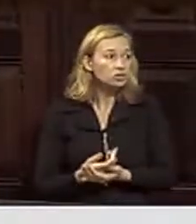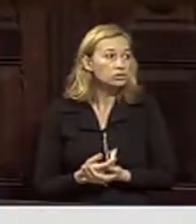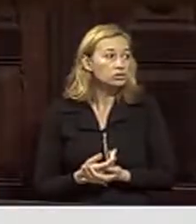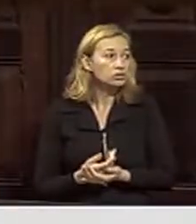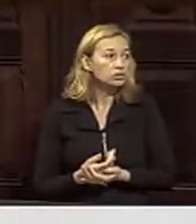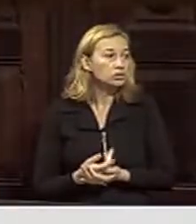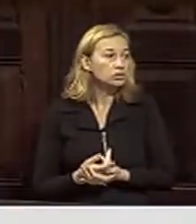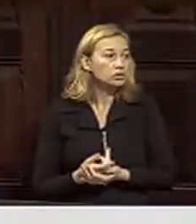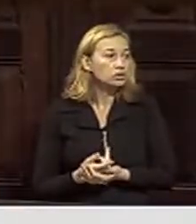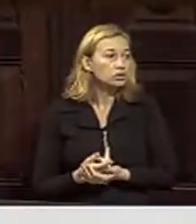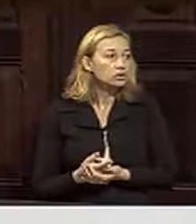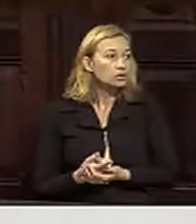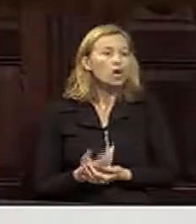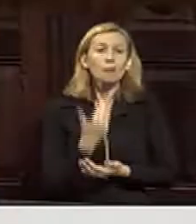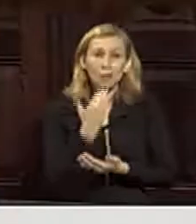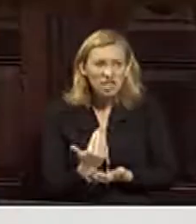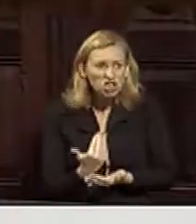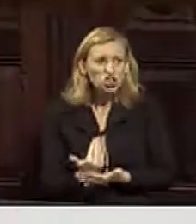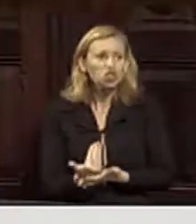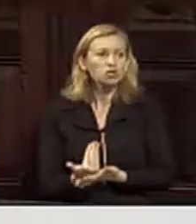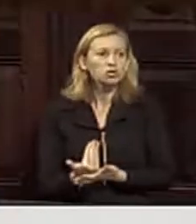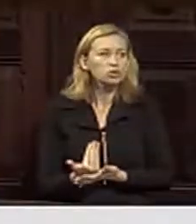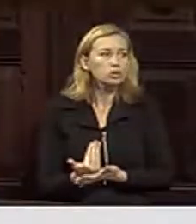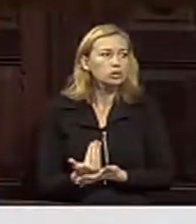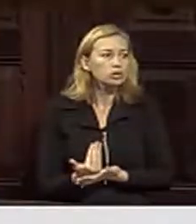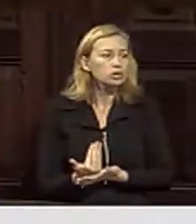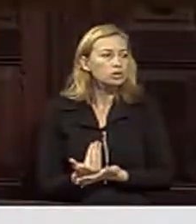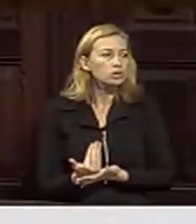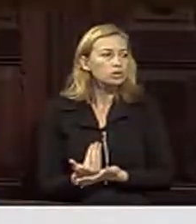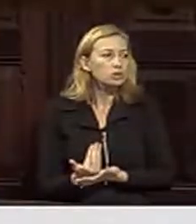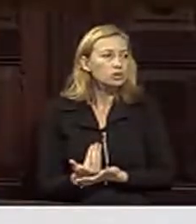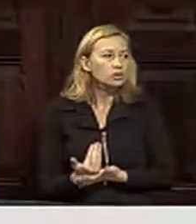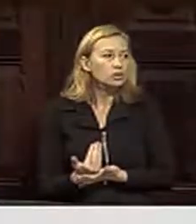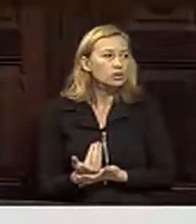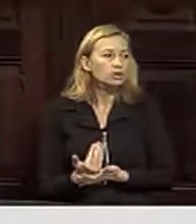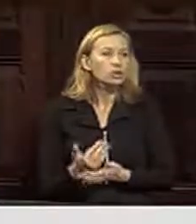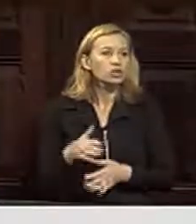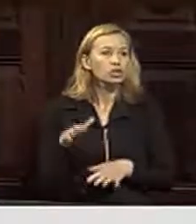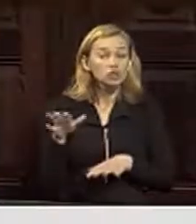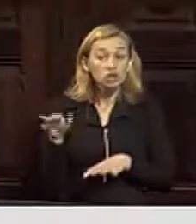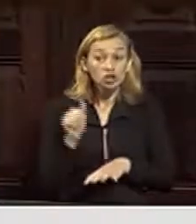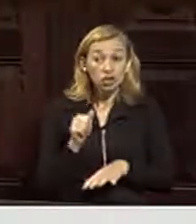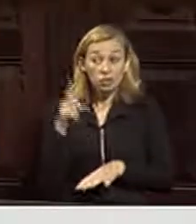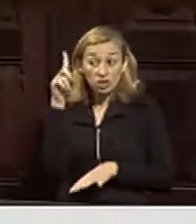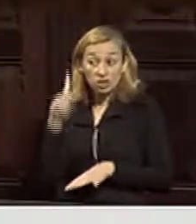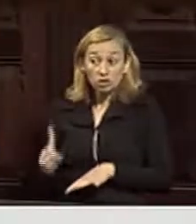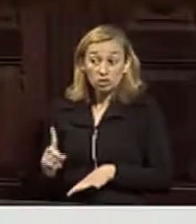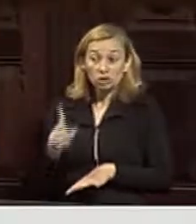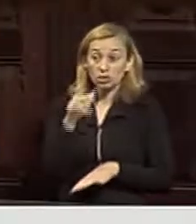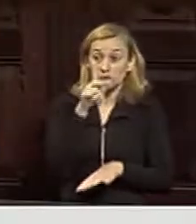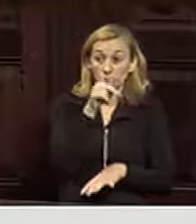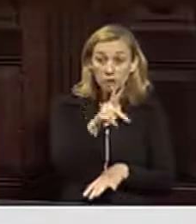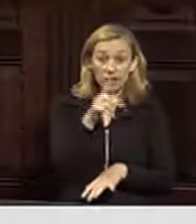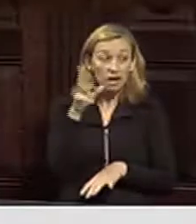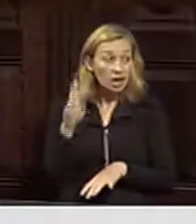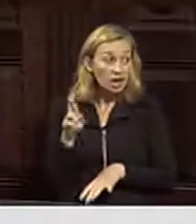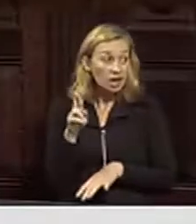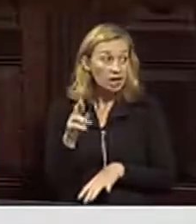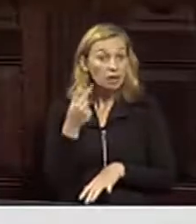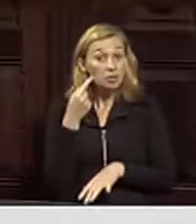um expediente, solicitando que convoque a diretoria do DR para que aqui